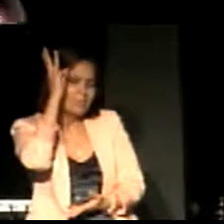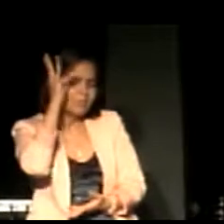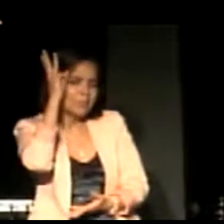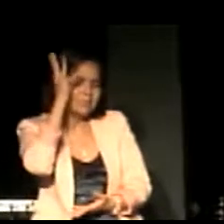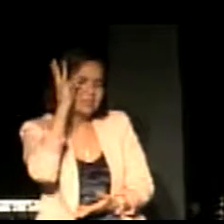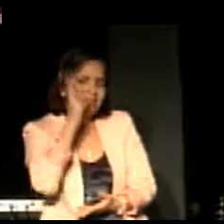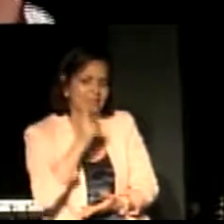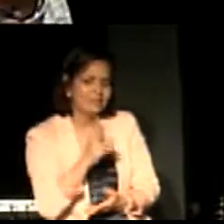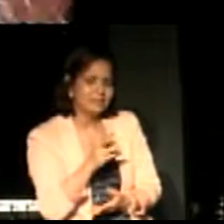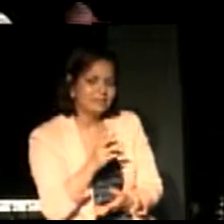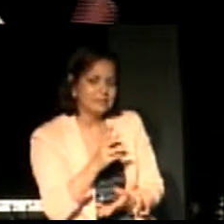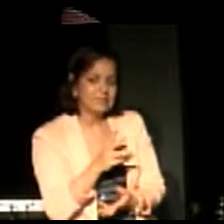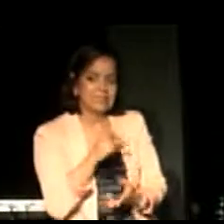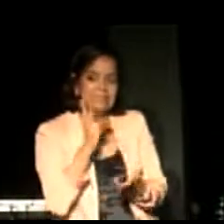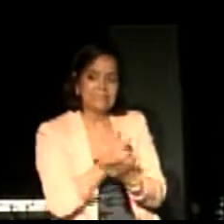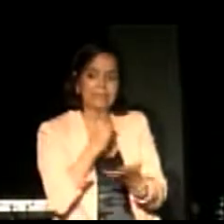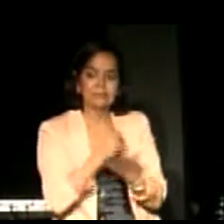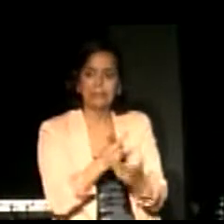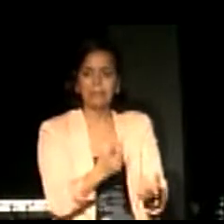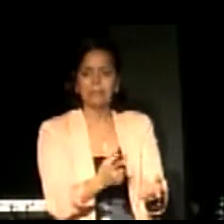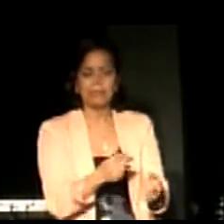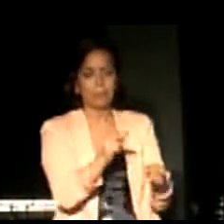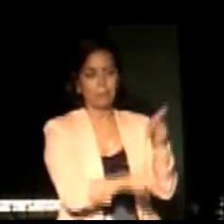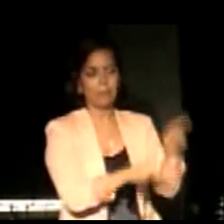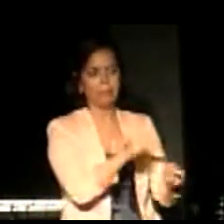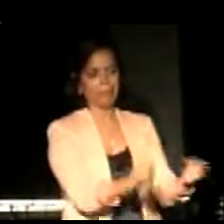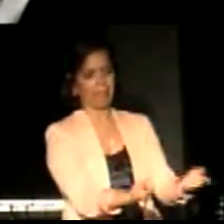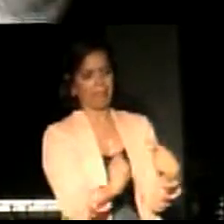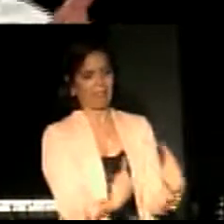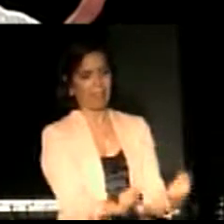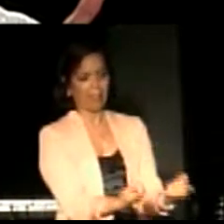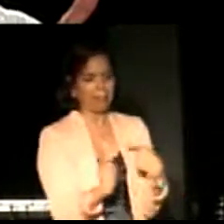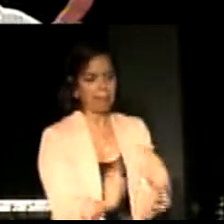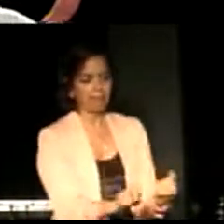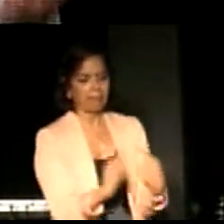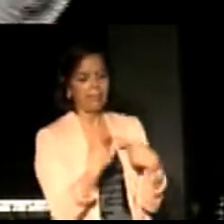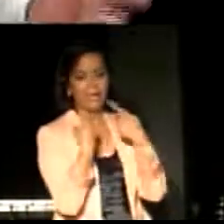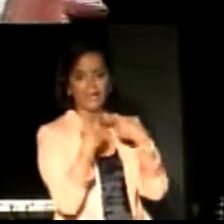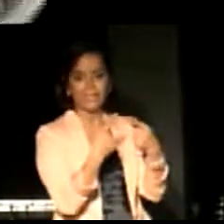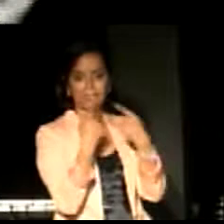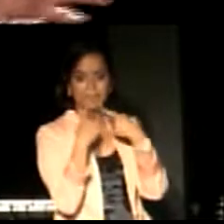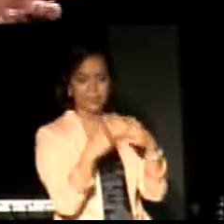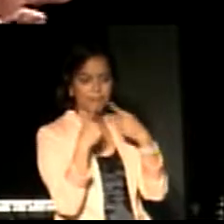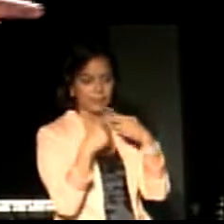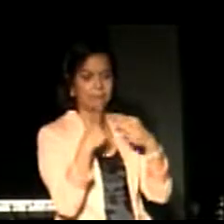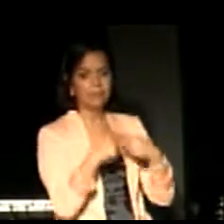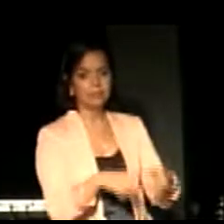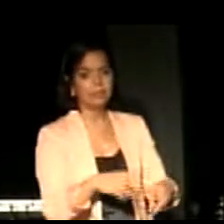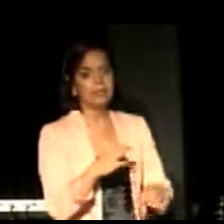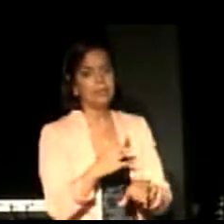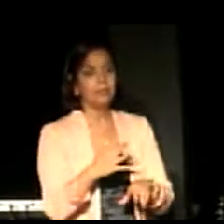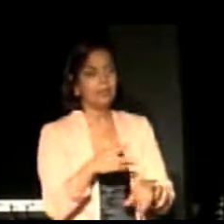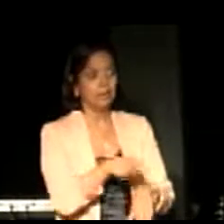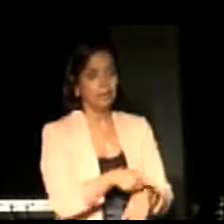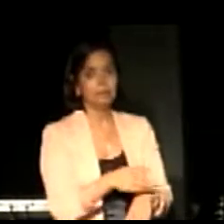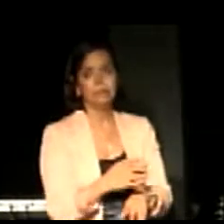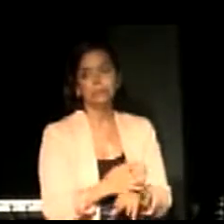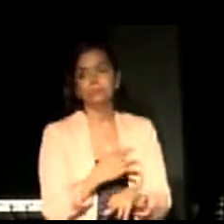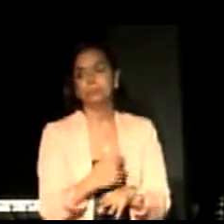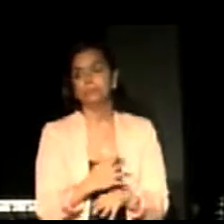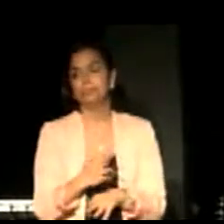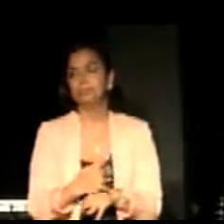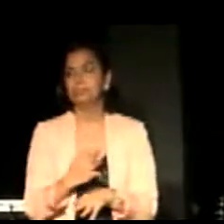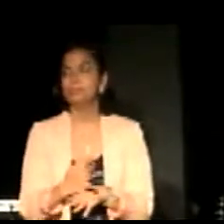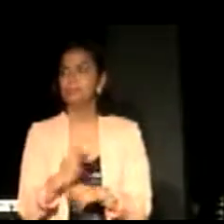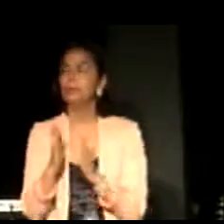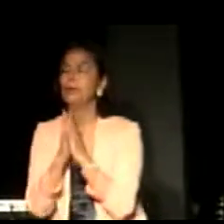quanto aquele povo atormentava Moisés. E como ele reagia? Ele pedia para Deus: Deus, tenha paciência